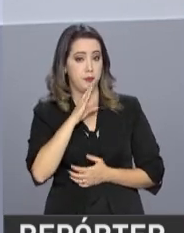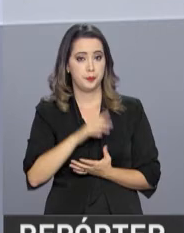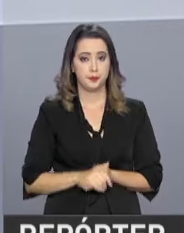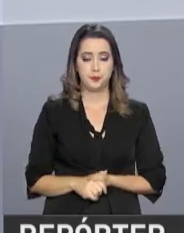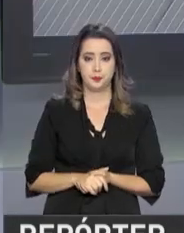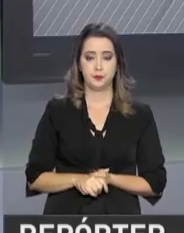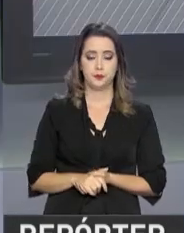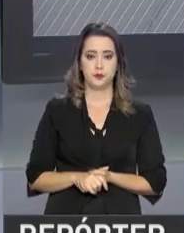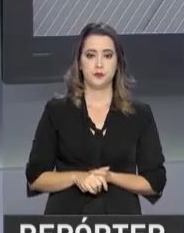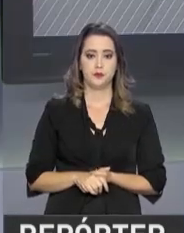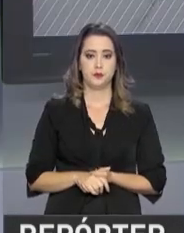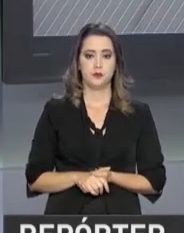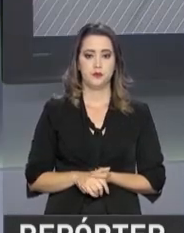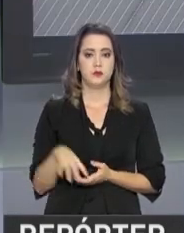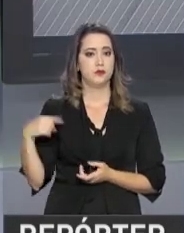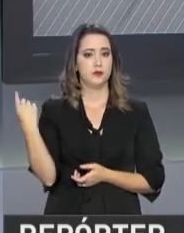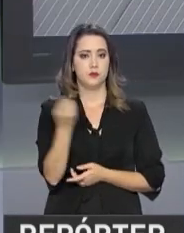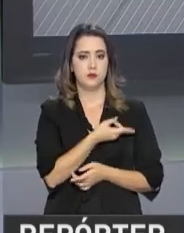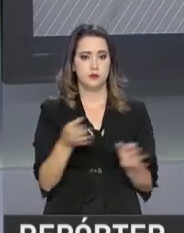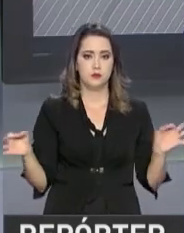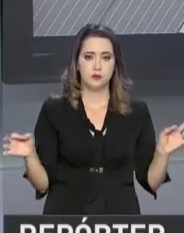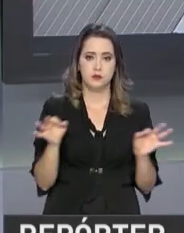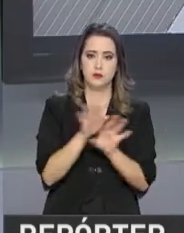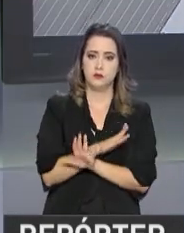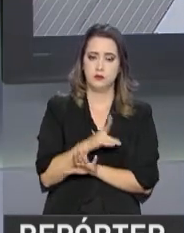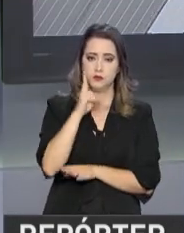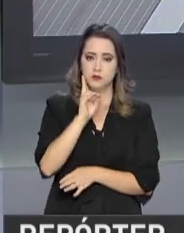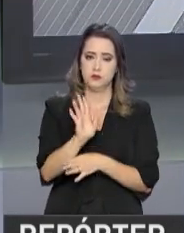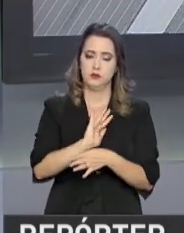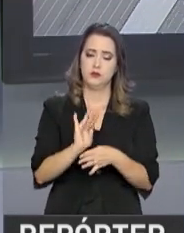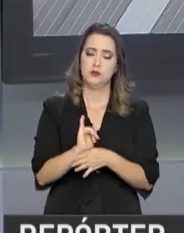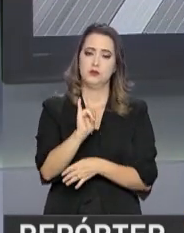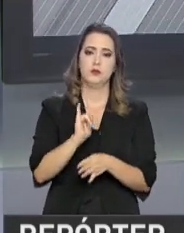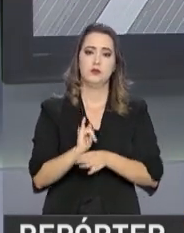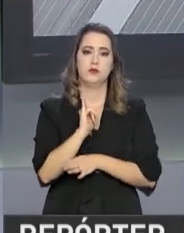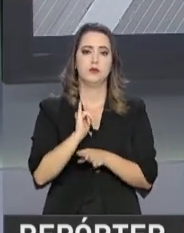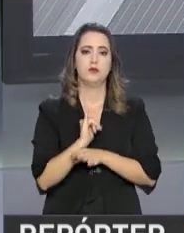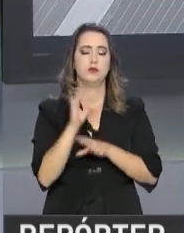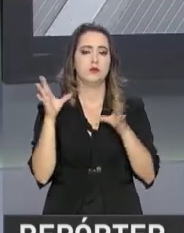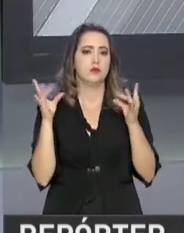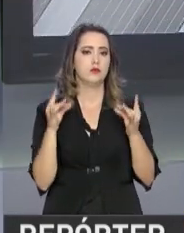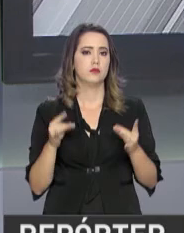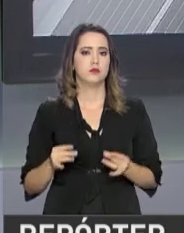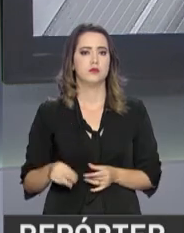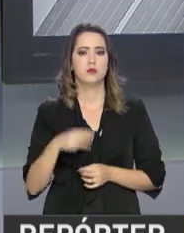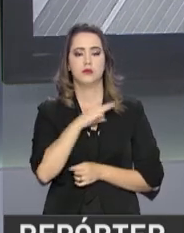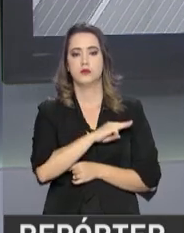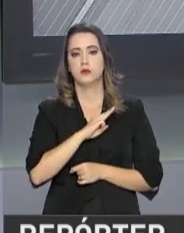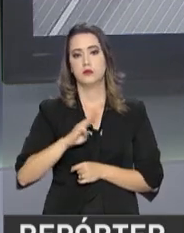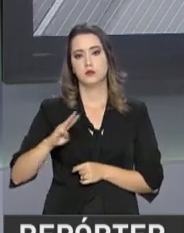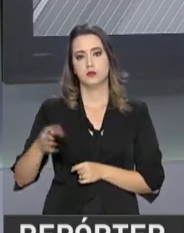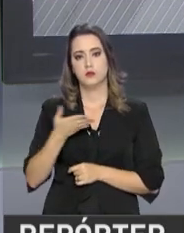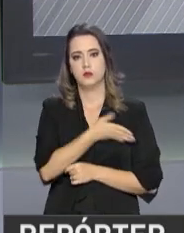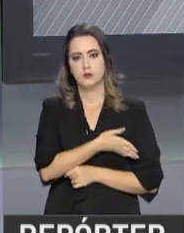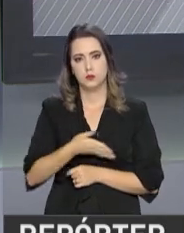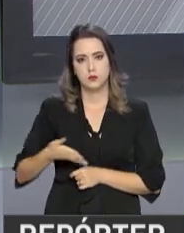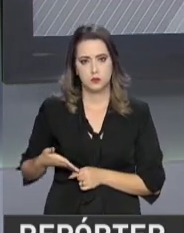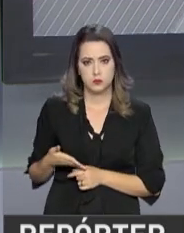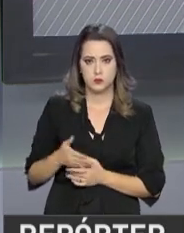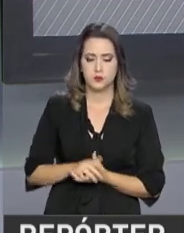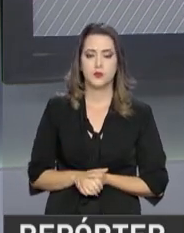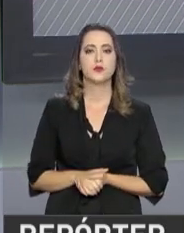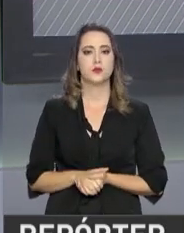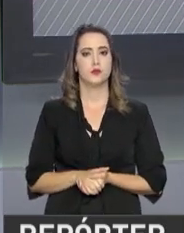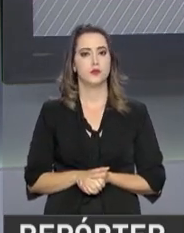gratuita nós ficamos por aqui você pode rever as reportagens no youtube toda nossa programação também está na